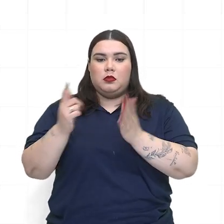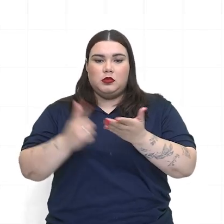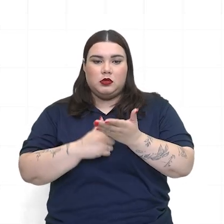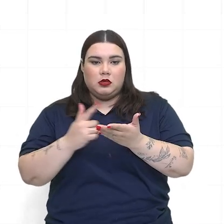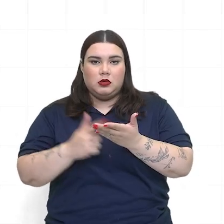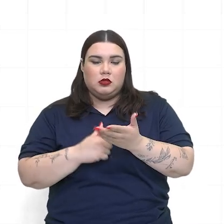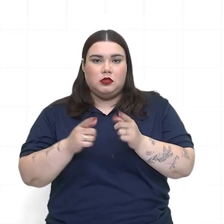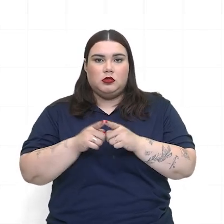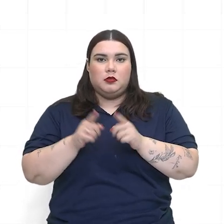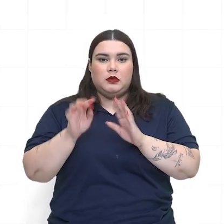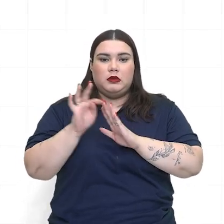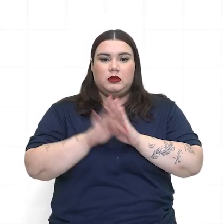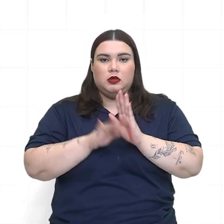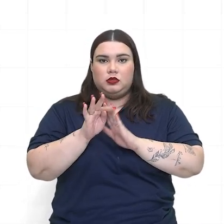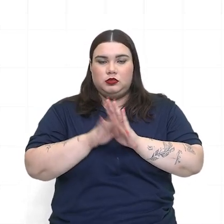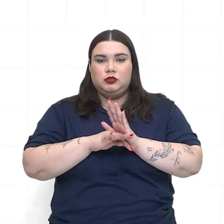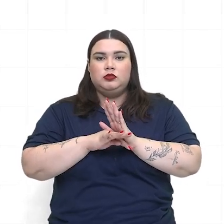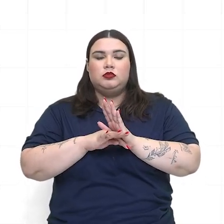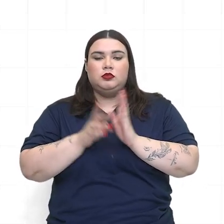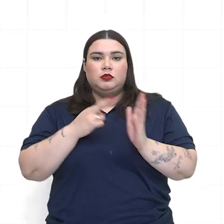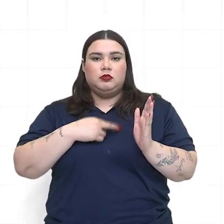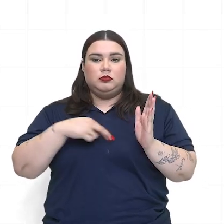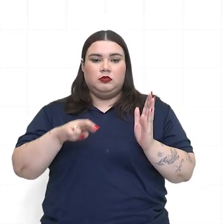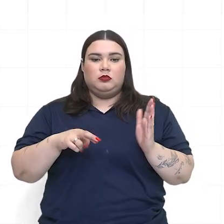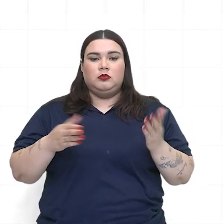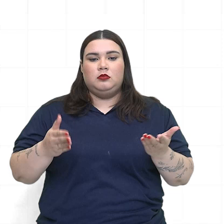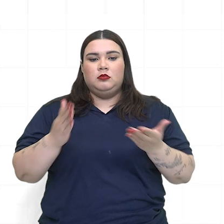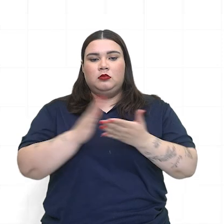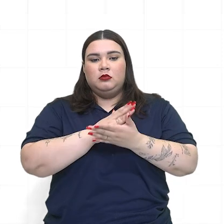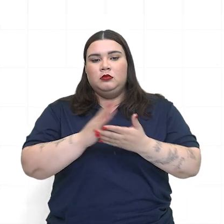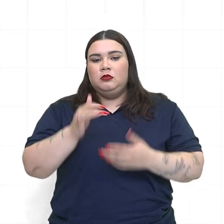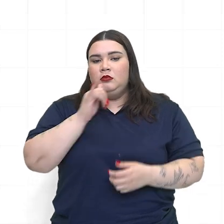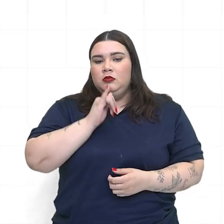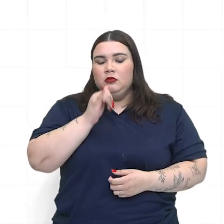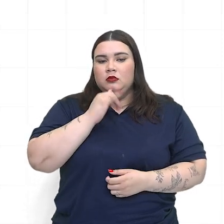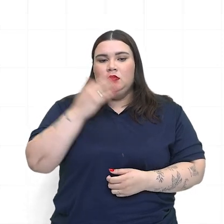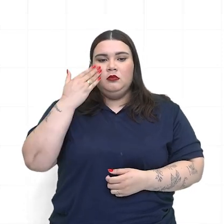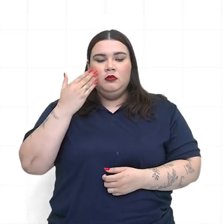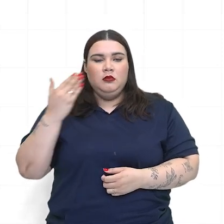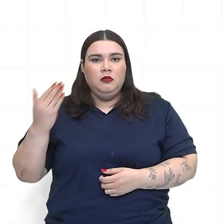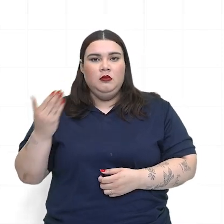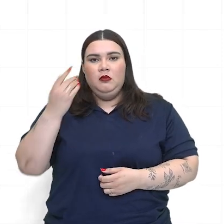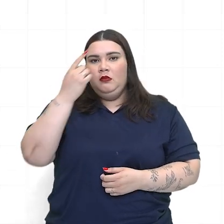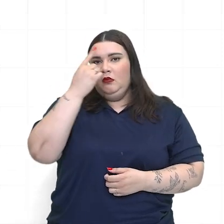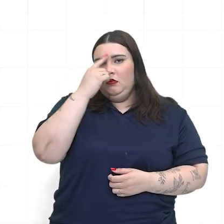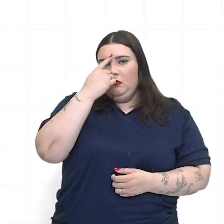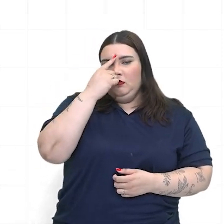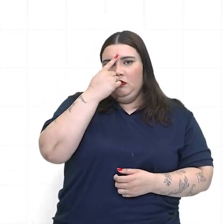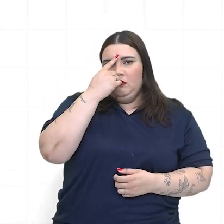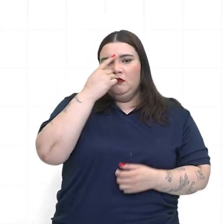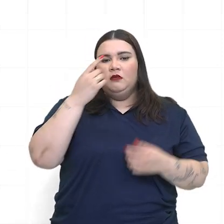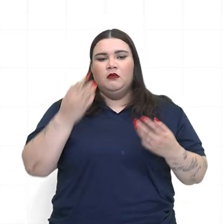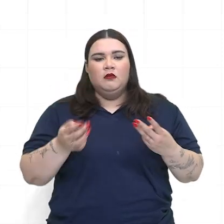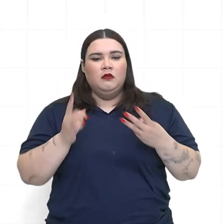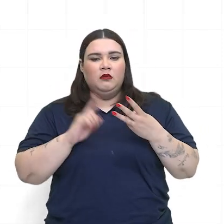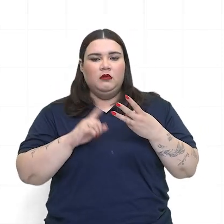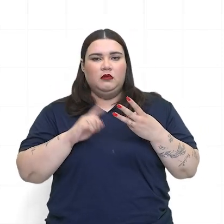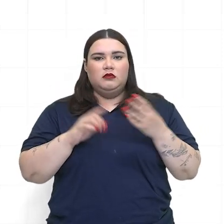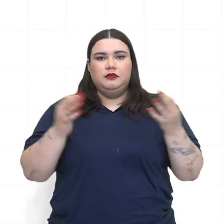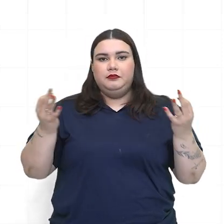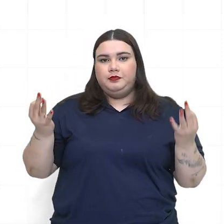próprios livros e escritos sagrados. E aqui a gente tem alguns exemplos bem interessantes, né? O hinduísmo, o taoísmo,